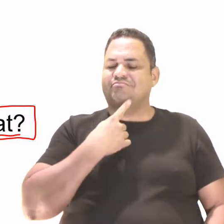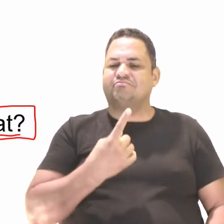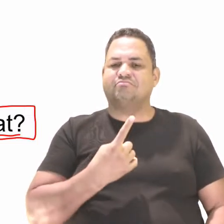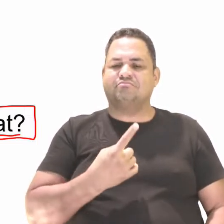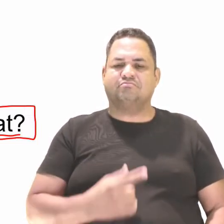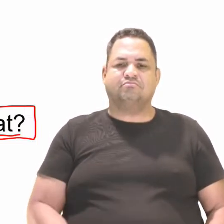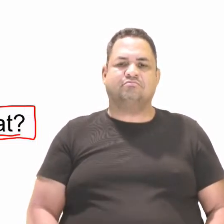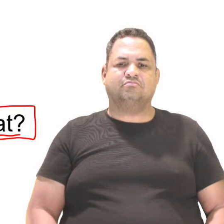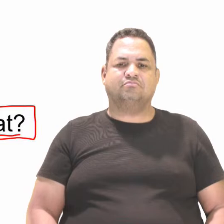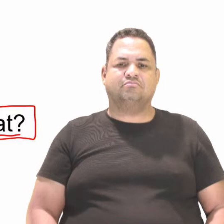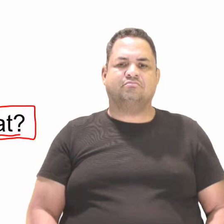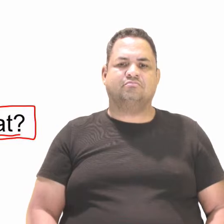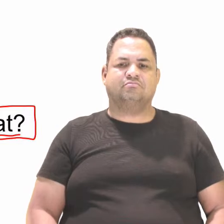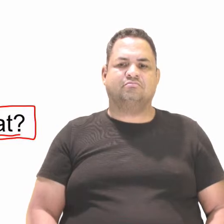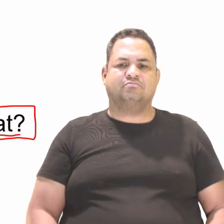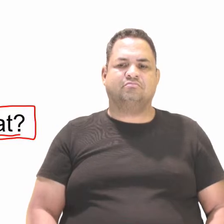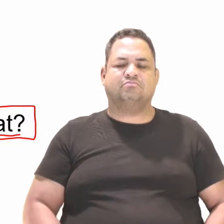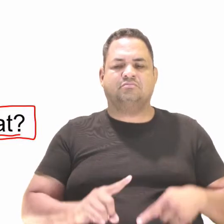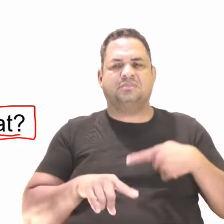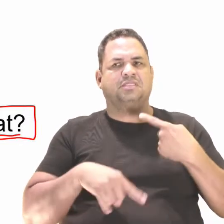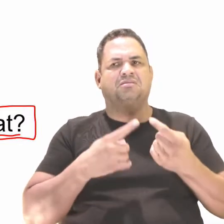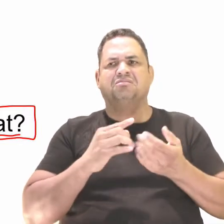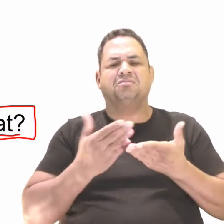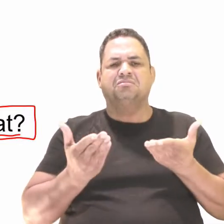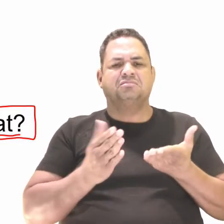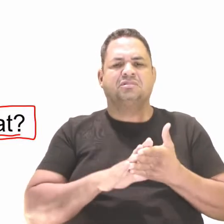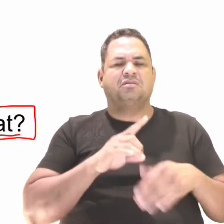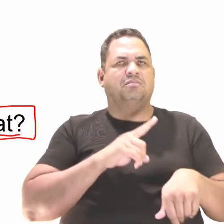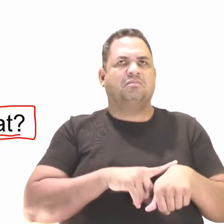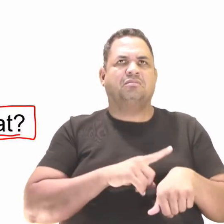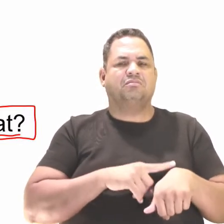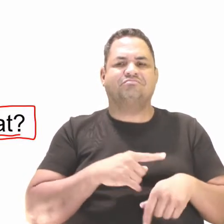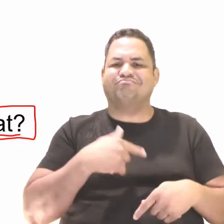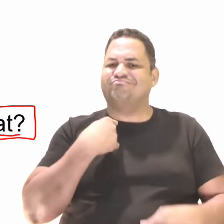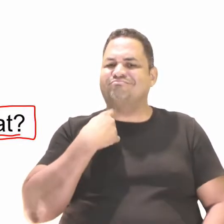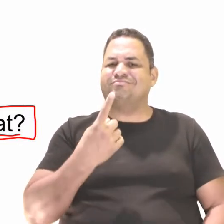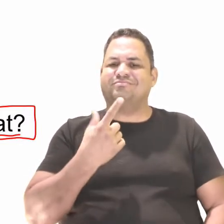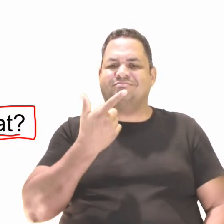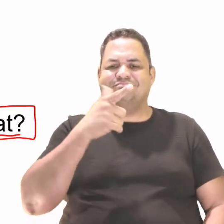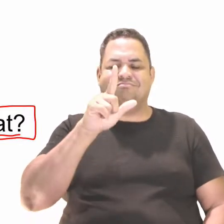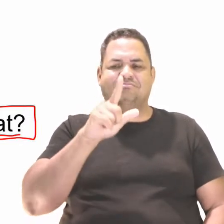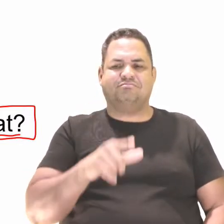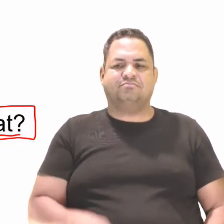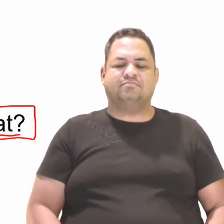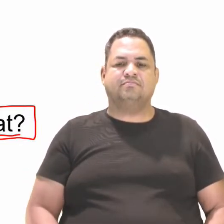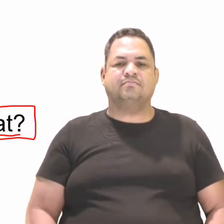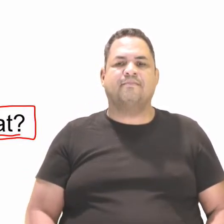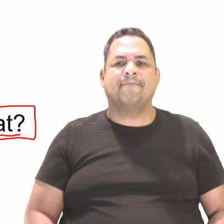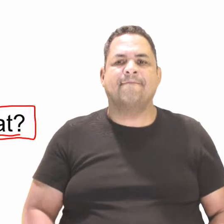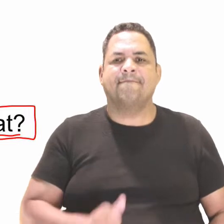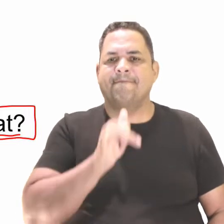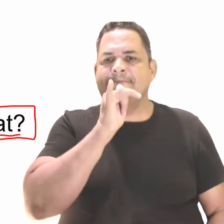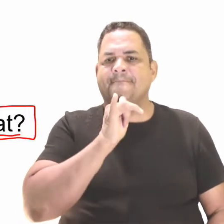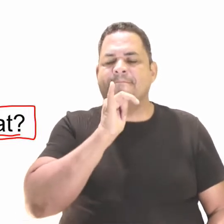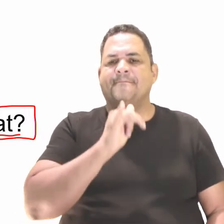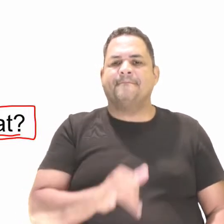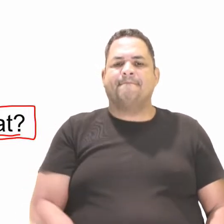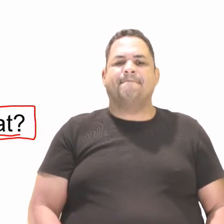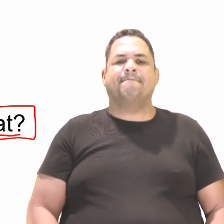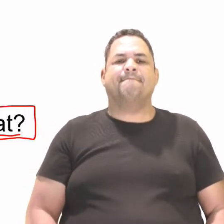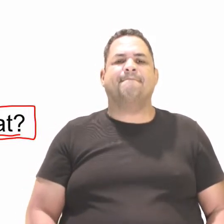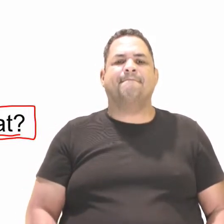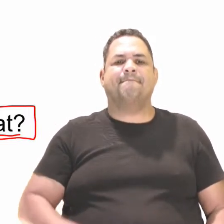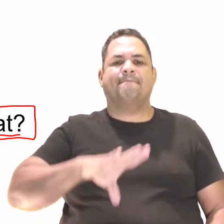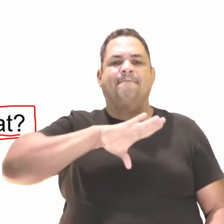essa situação. Vamos deixar para a próxima, para um outro momento, para outra hora. Ok? É que nem aquela expressão. Vou dar um exemplo de expressão idiomática